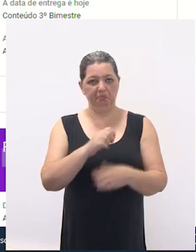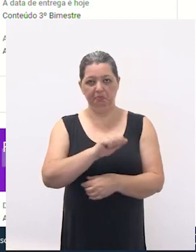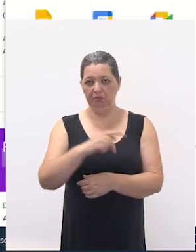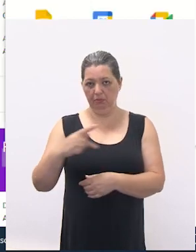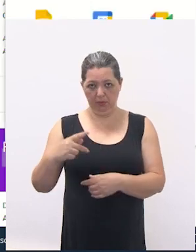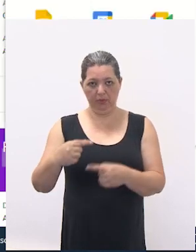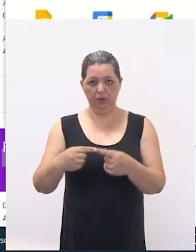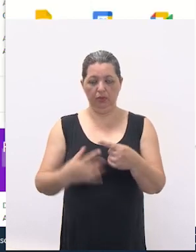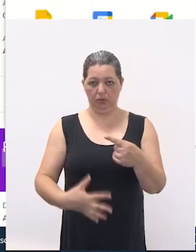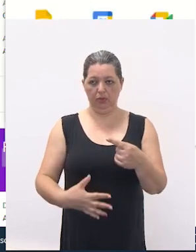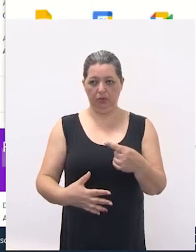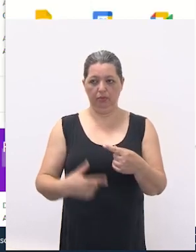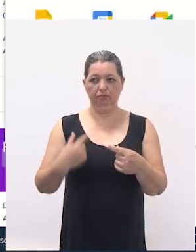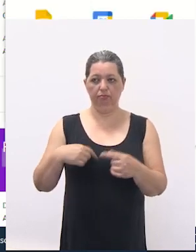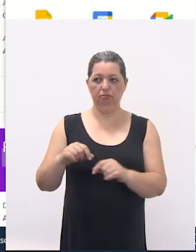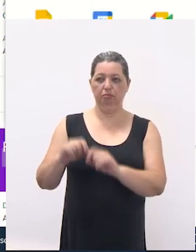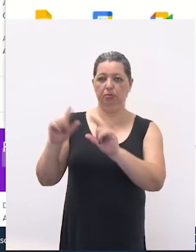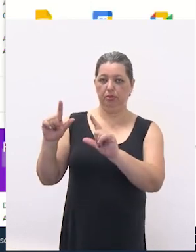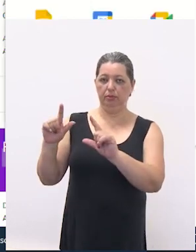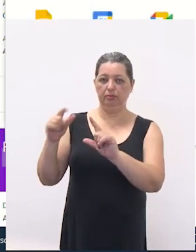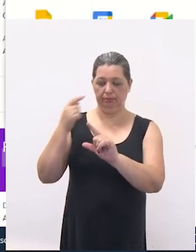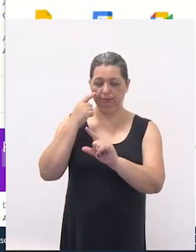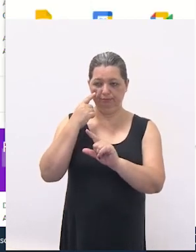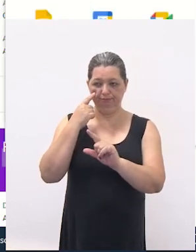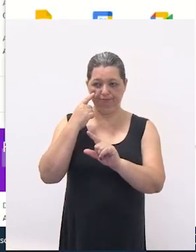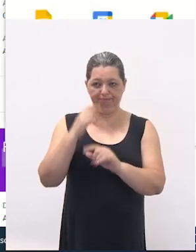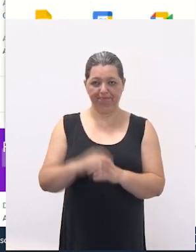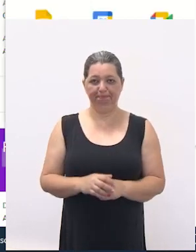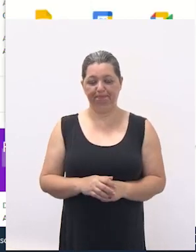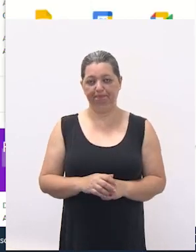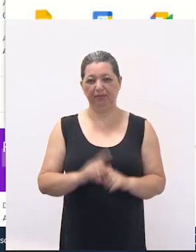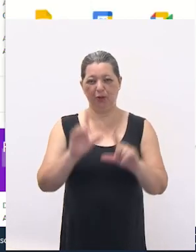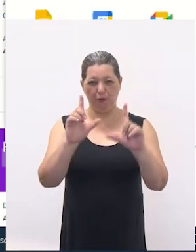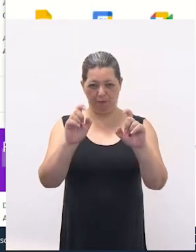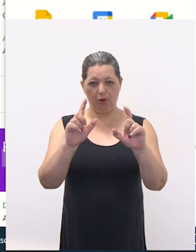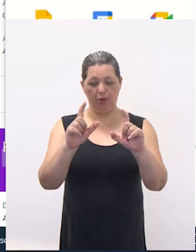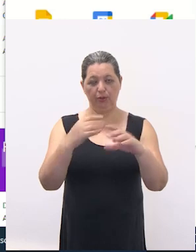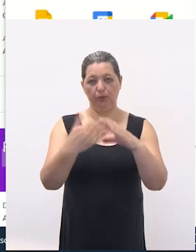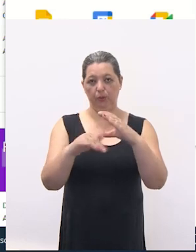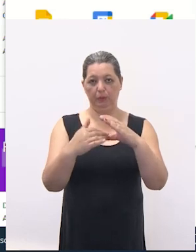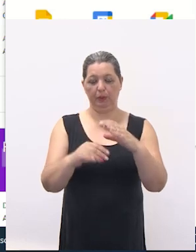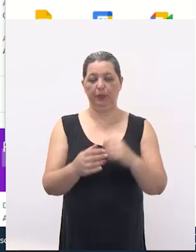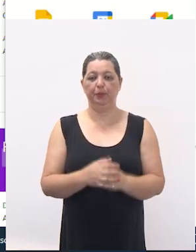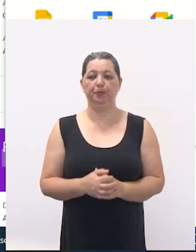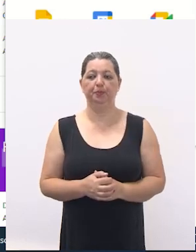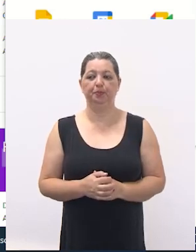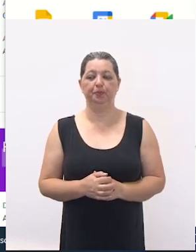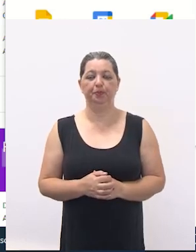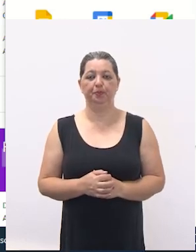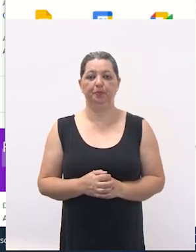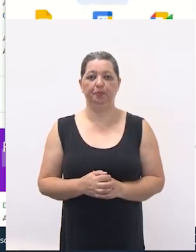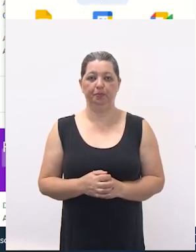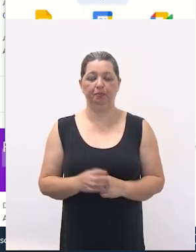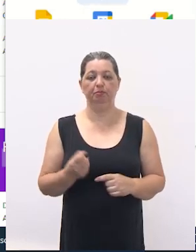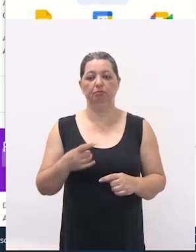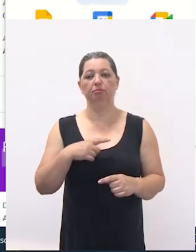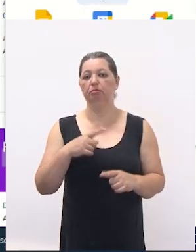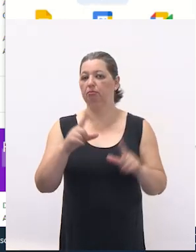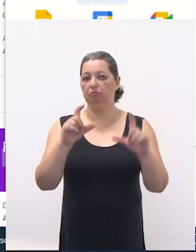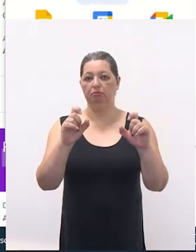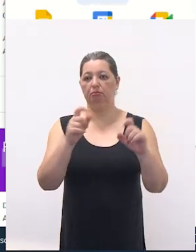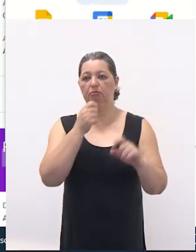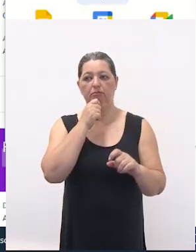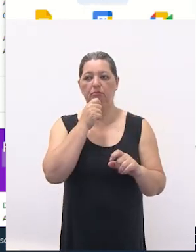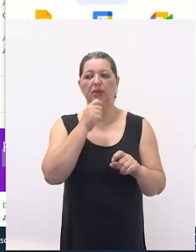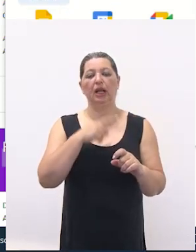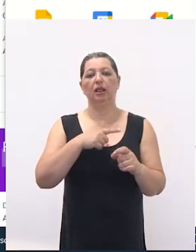Google, né, sempre do lado da nossa fotinha aqui do e-mail, se você não colocou foto, vai ter a sua inicial